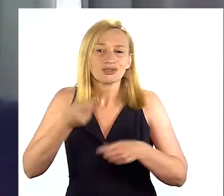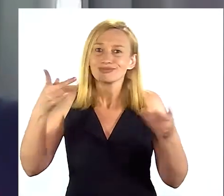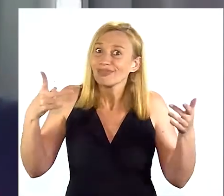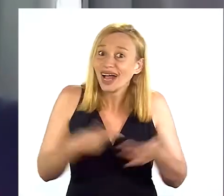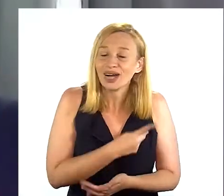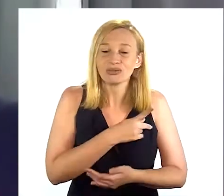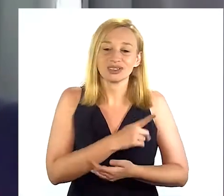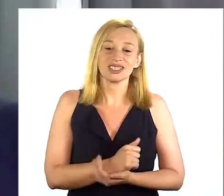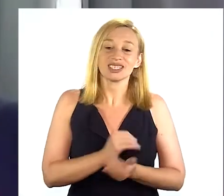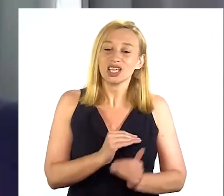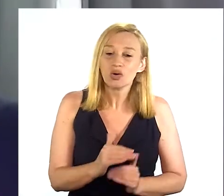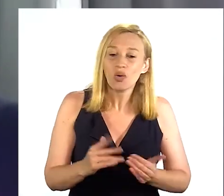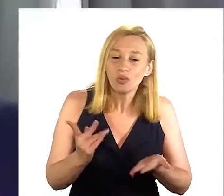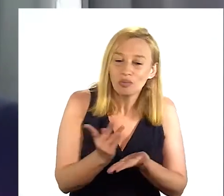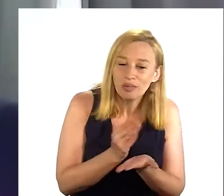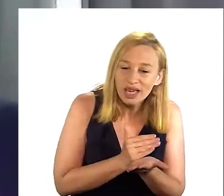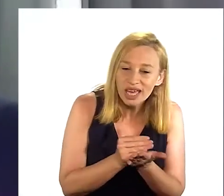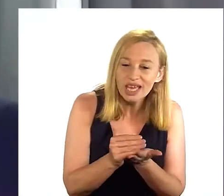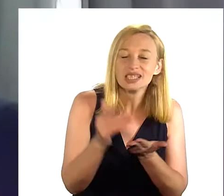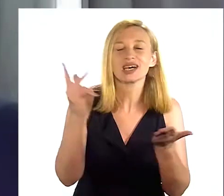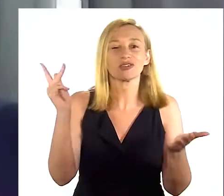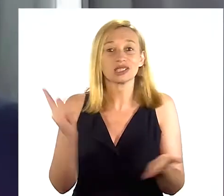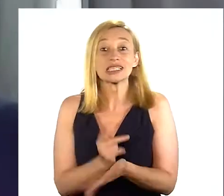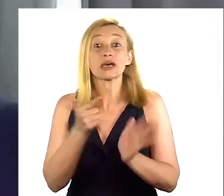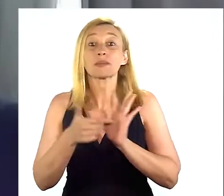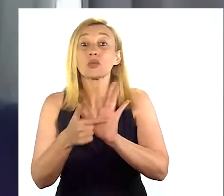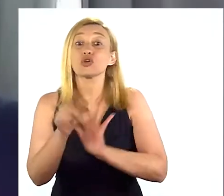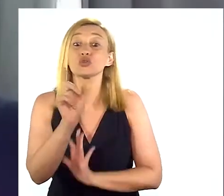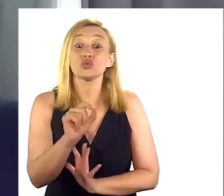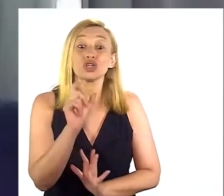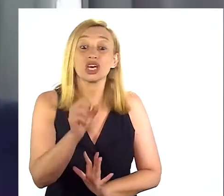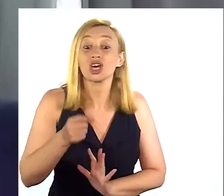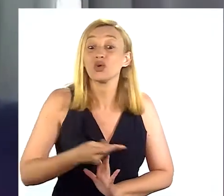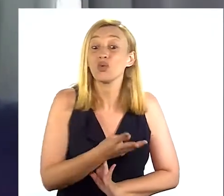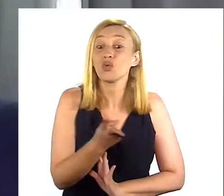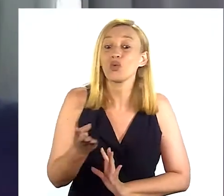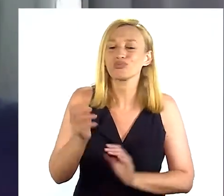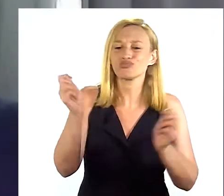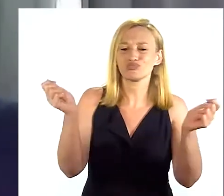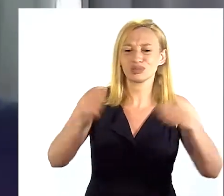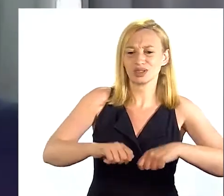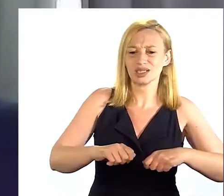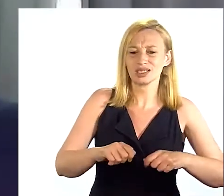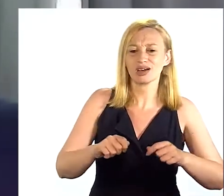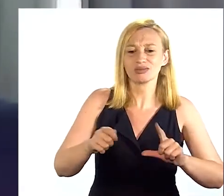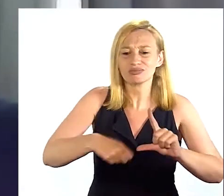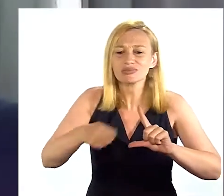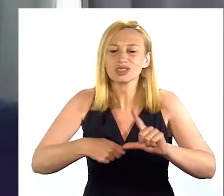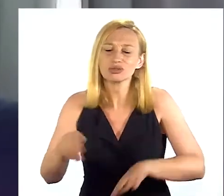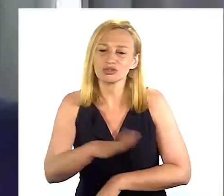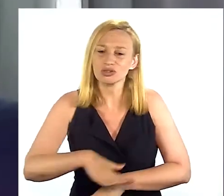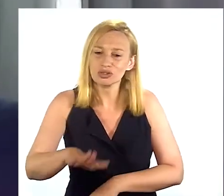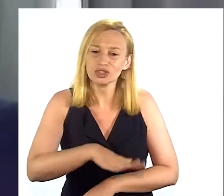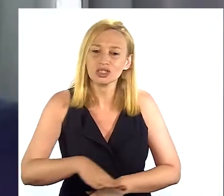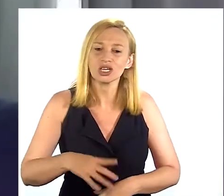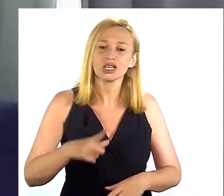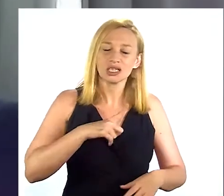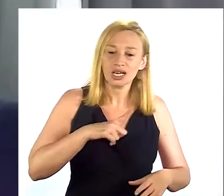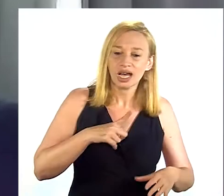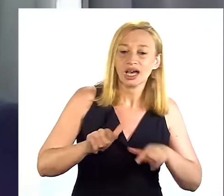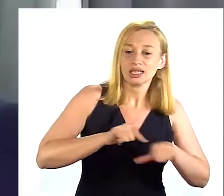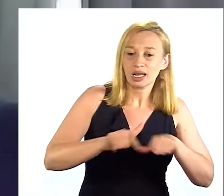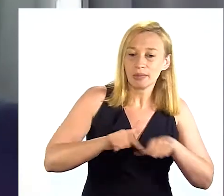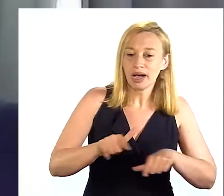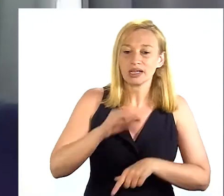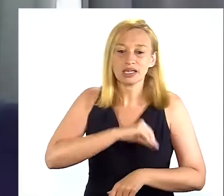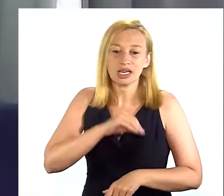de negócios aconteceram e começam a acontecer. Isso mostra qual o potencial do setor logístico aí de geração